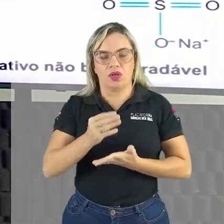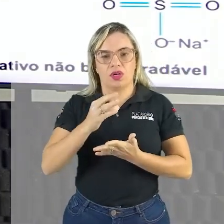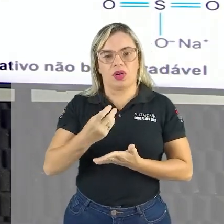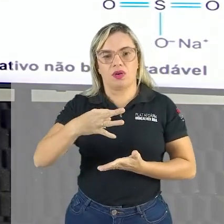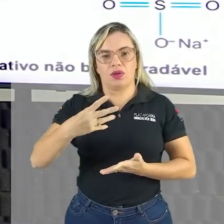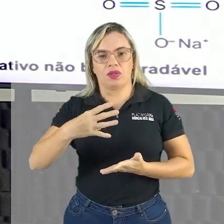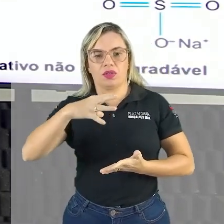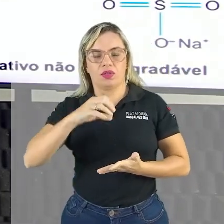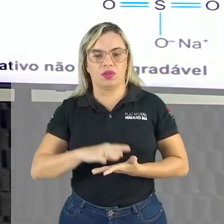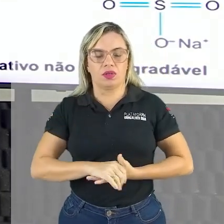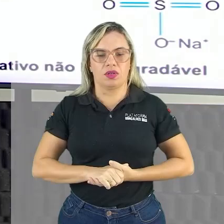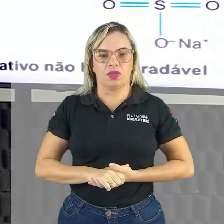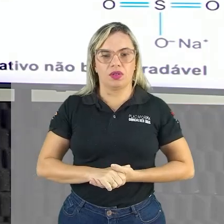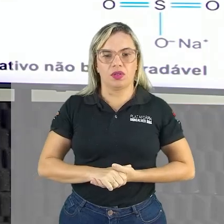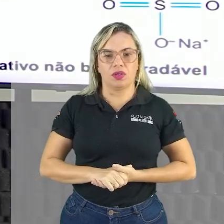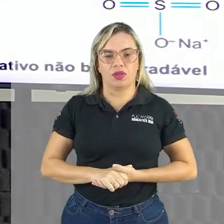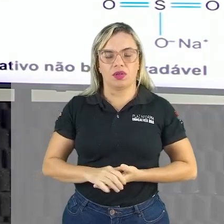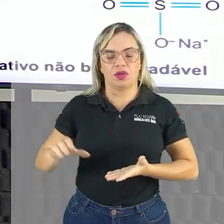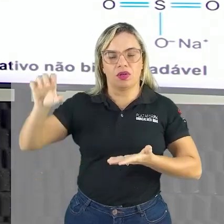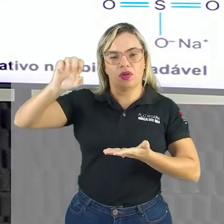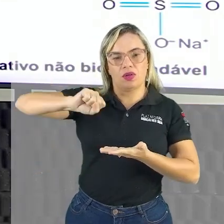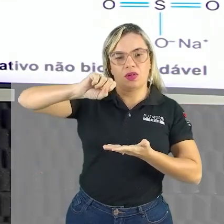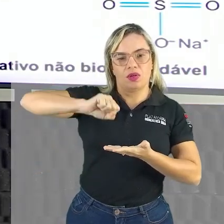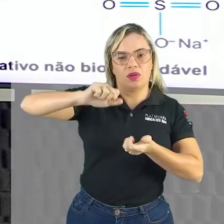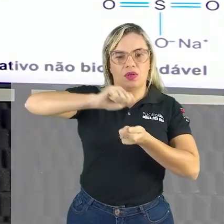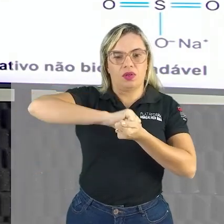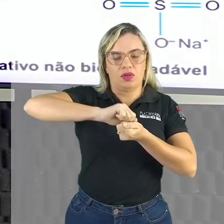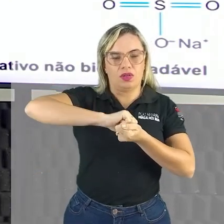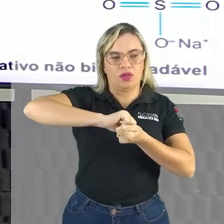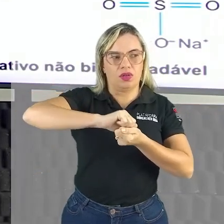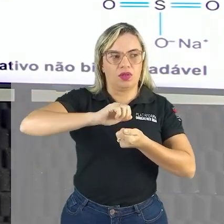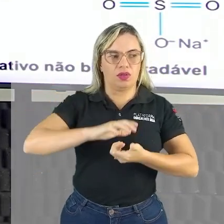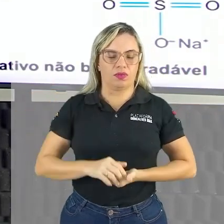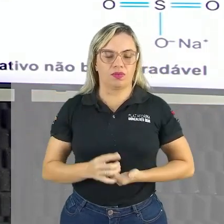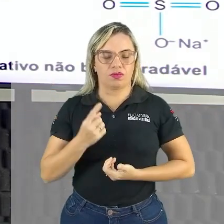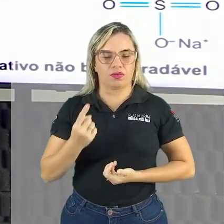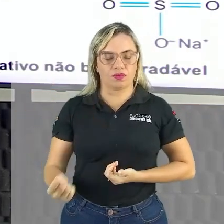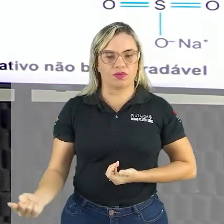Quando você vai para um detergente,